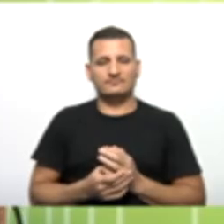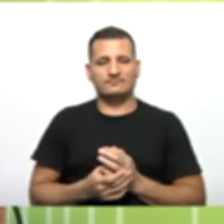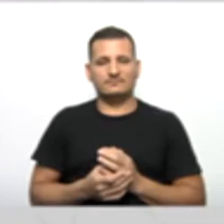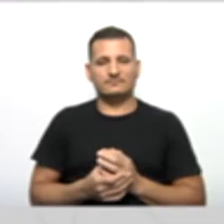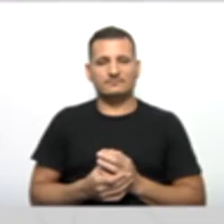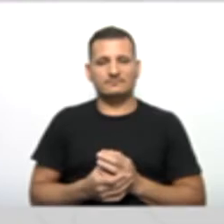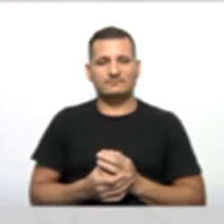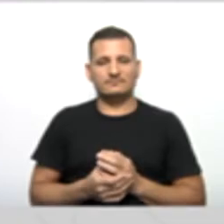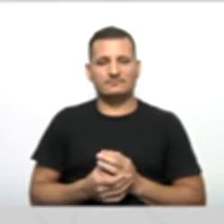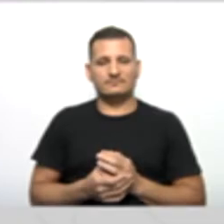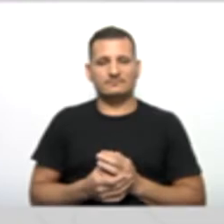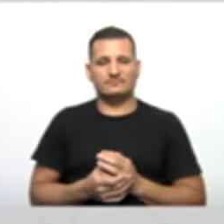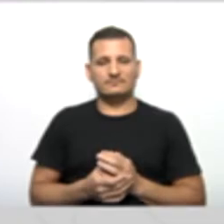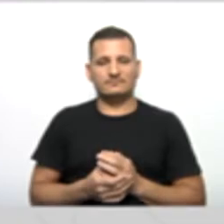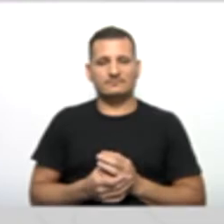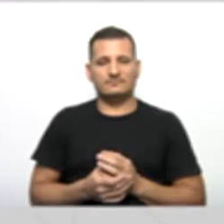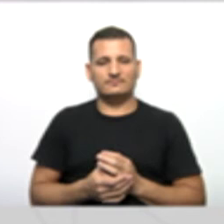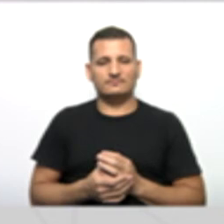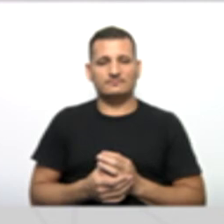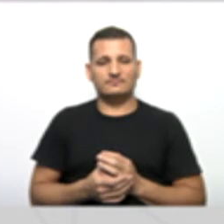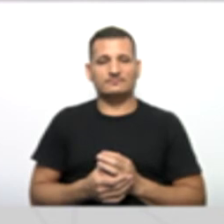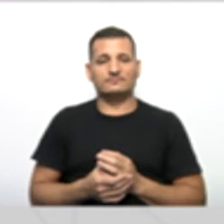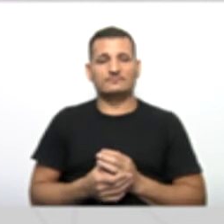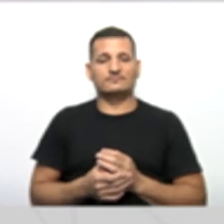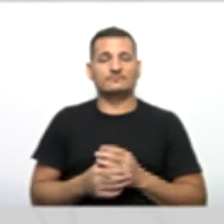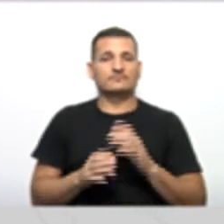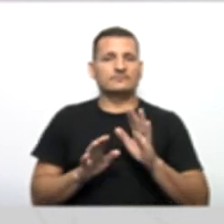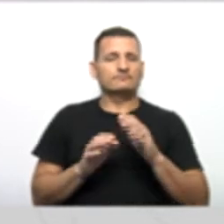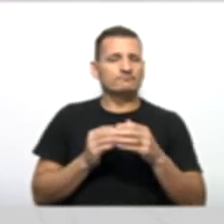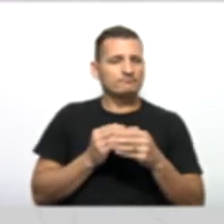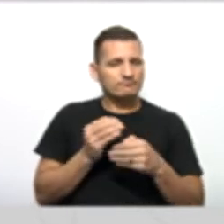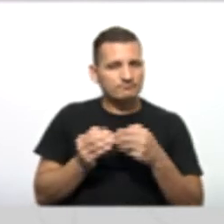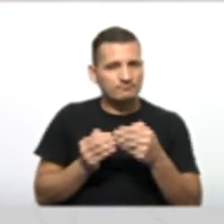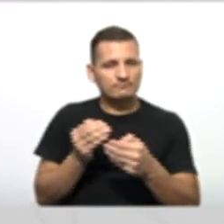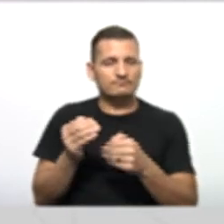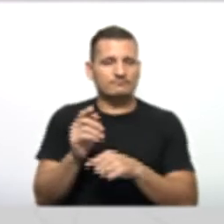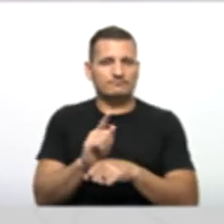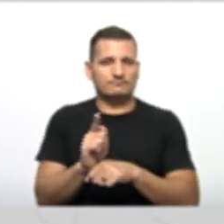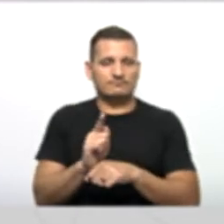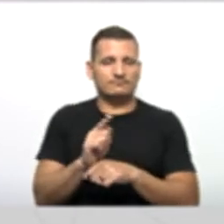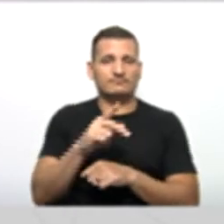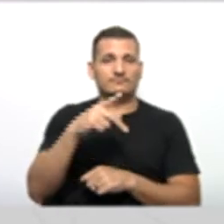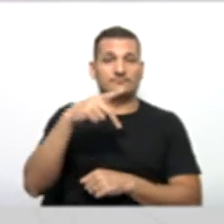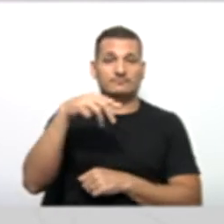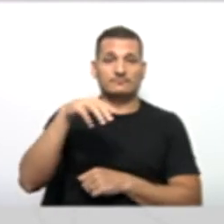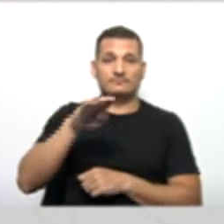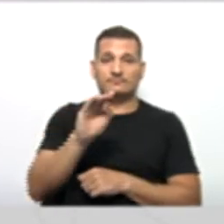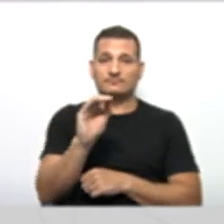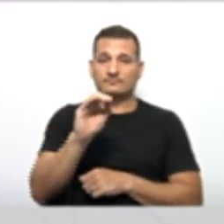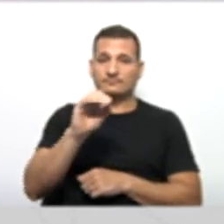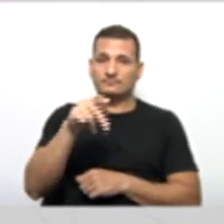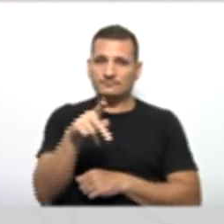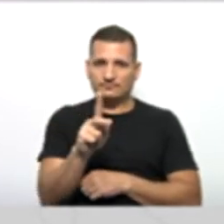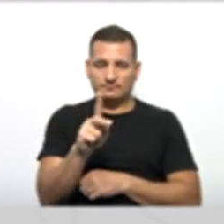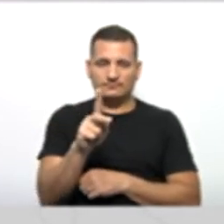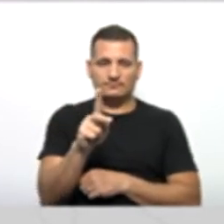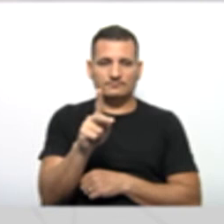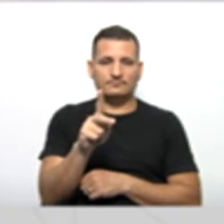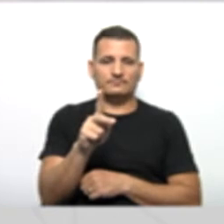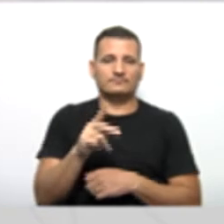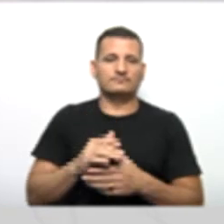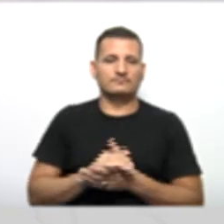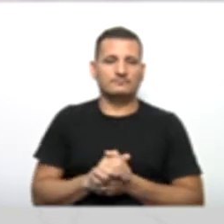lá. São os processos, né, de gerenciamento, aqueles macroprocessos do PMBOK, a gente falou na questão anterior, então a gente